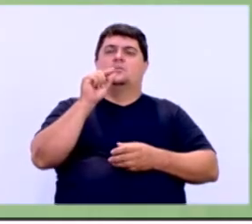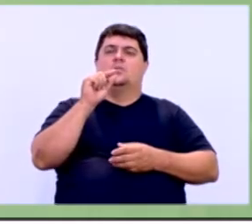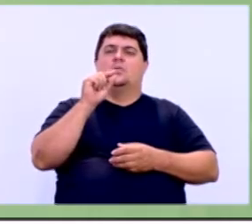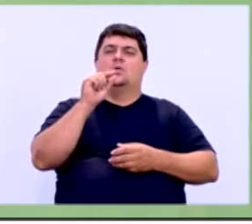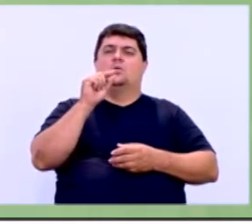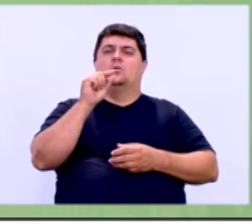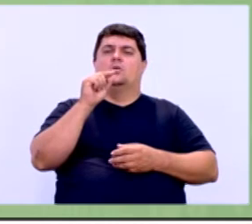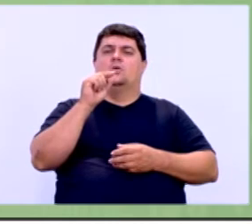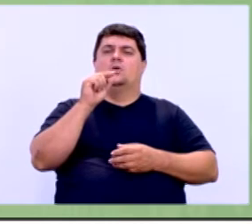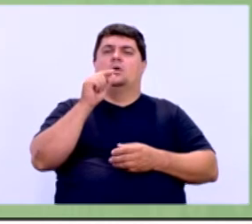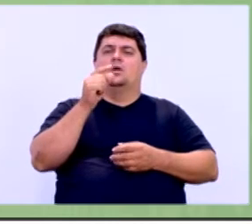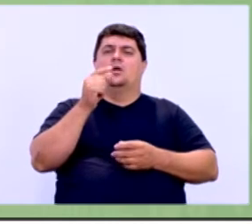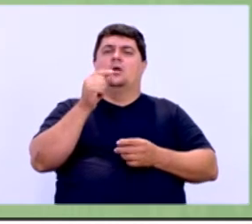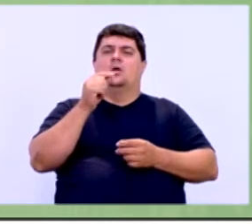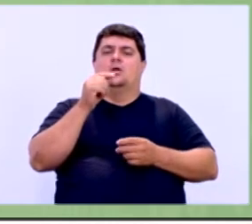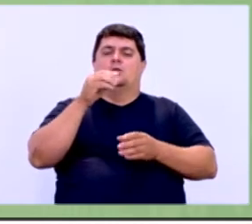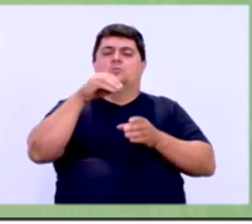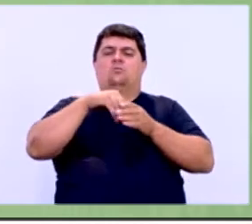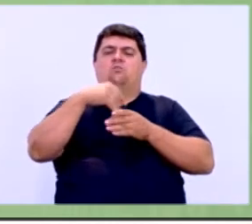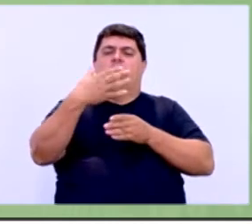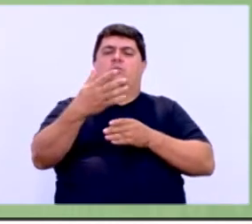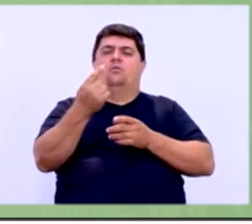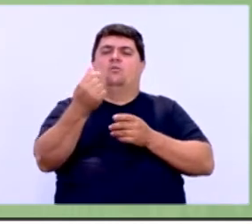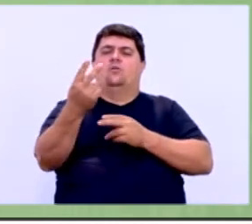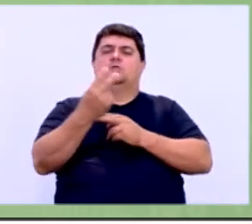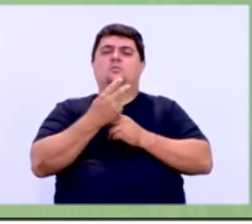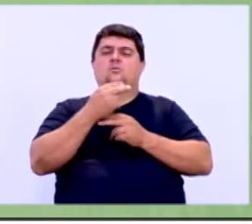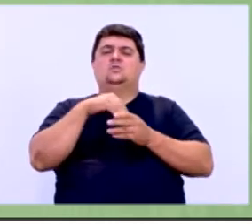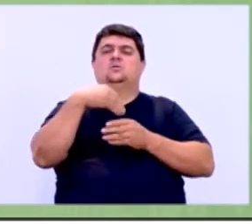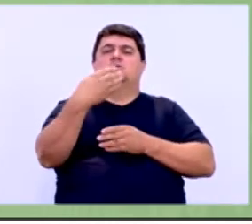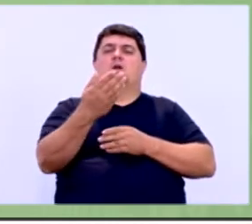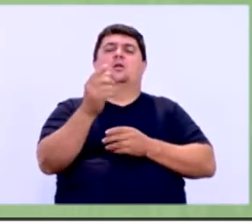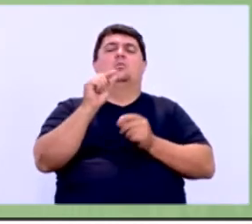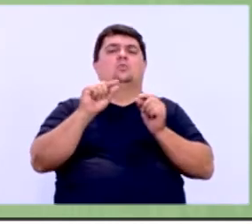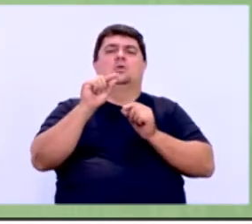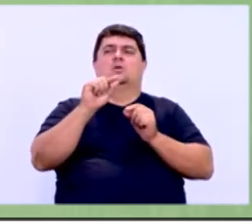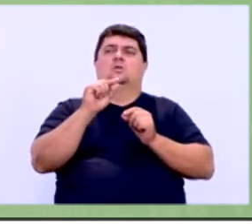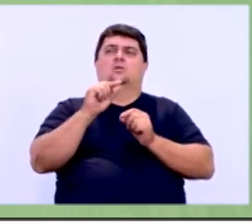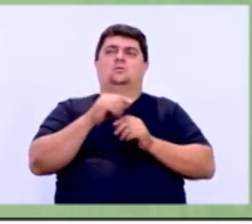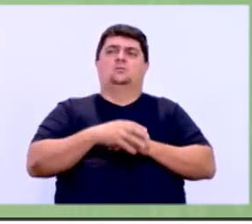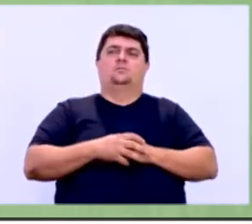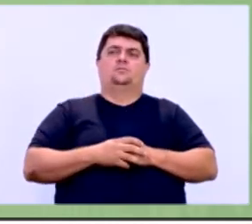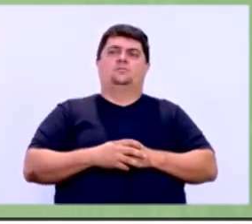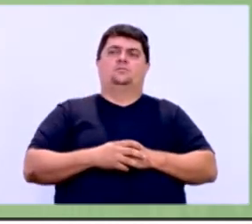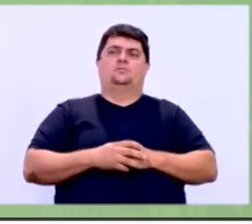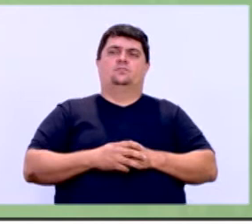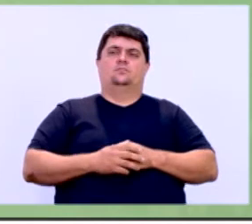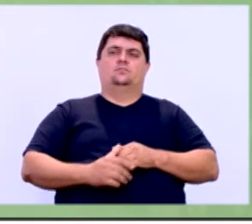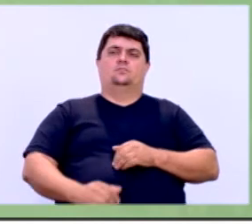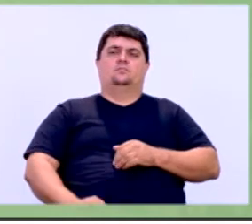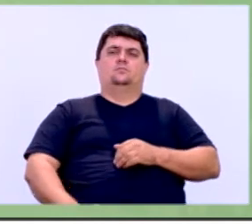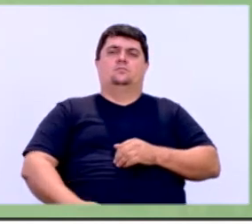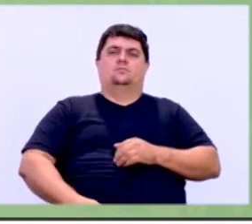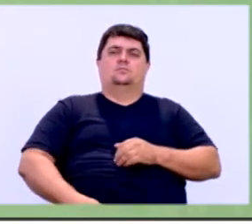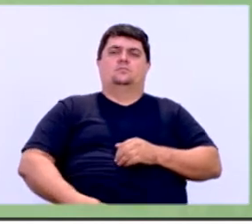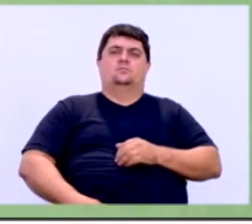de financiamento externa? Né? O que é uma fonte de financiamento externo? Né?